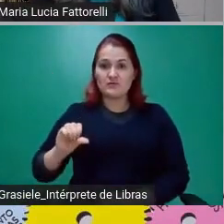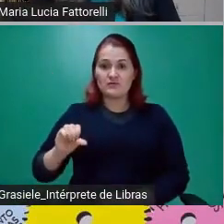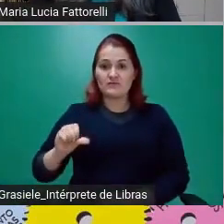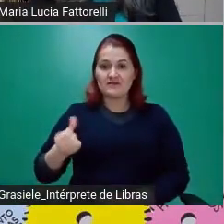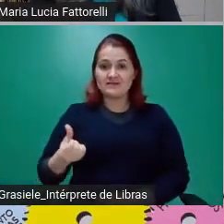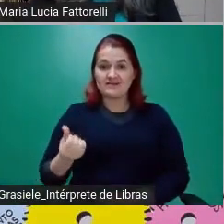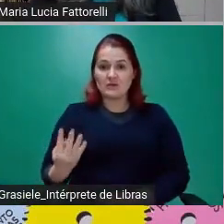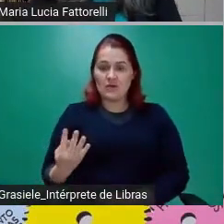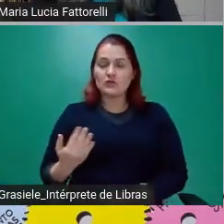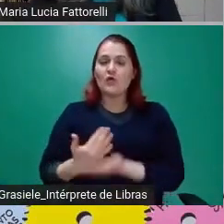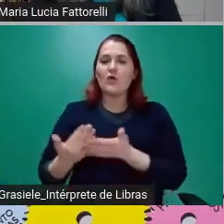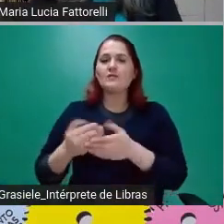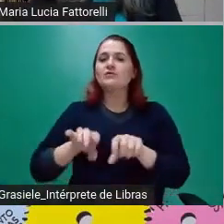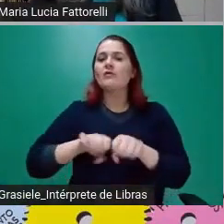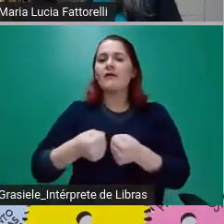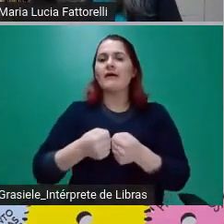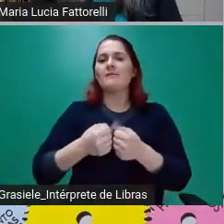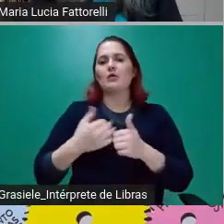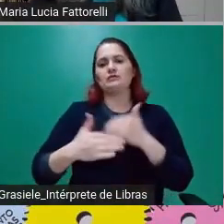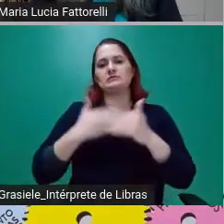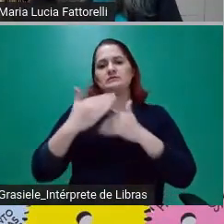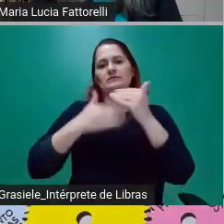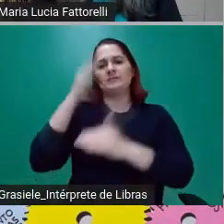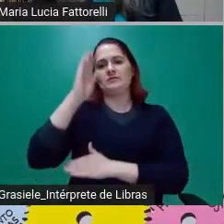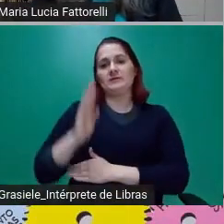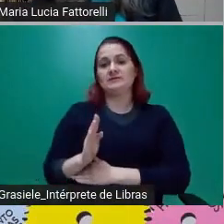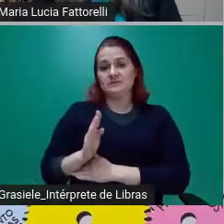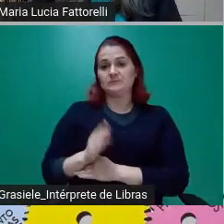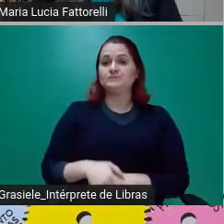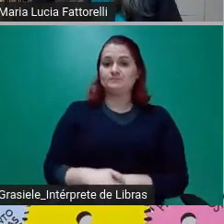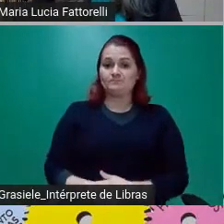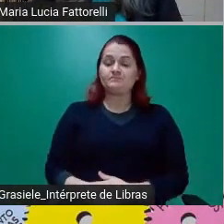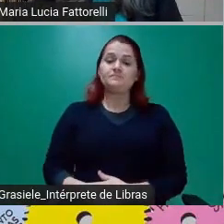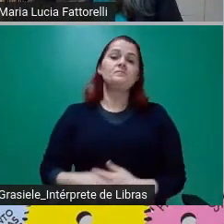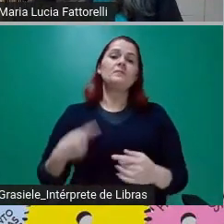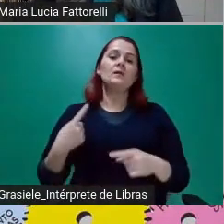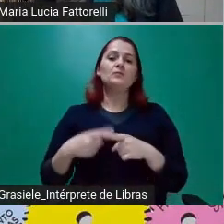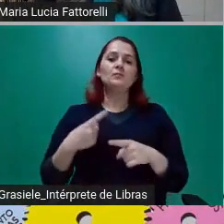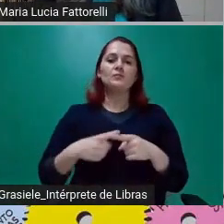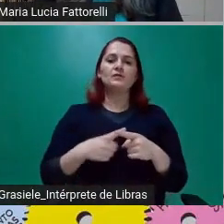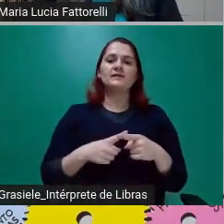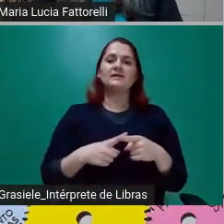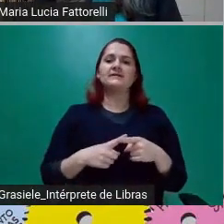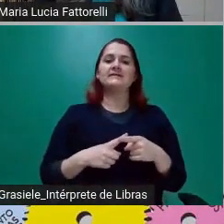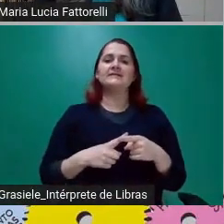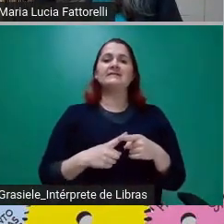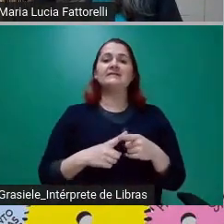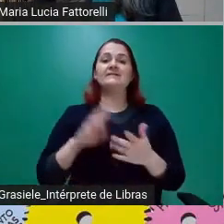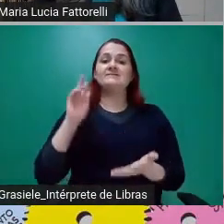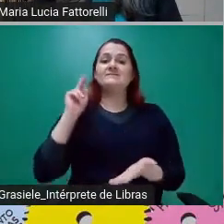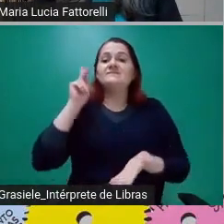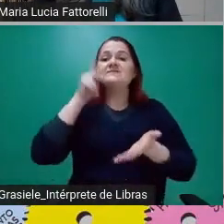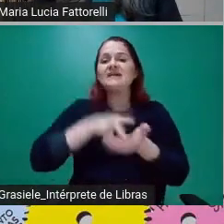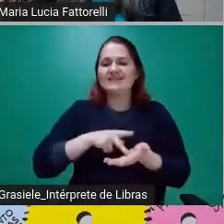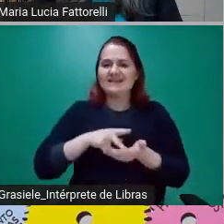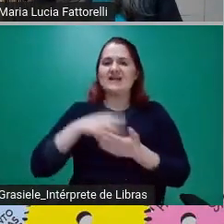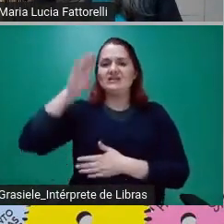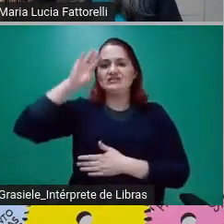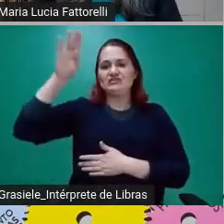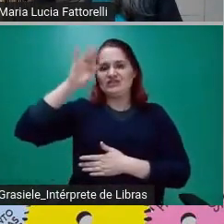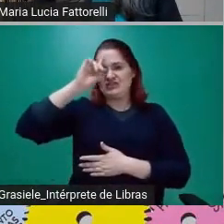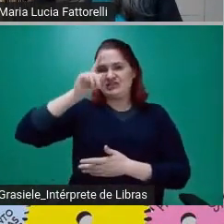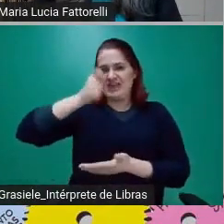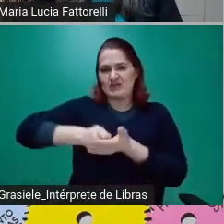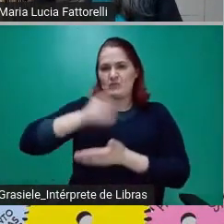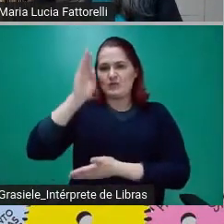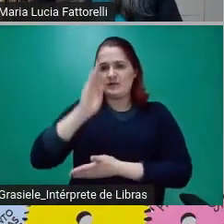veio a ditadura civil-militar, onde a máxima era fazer o bolo crescer para depois dividir, né? O bolo